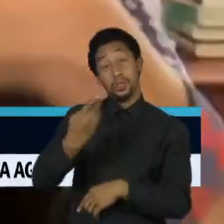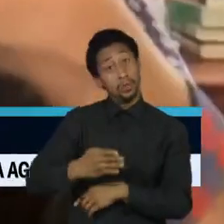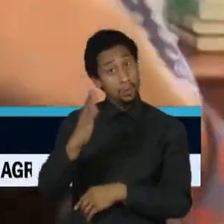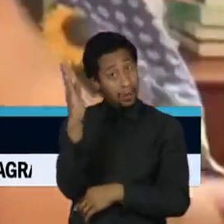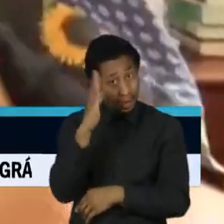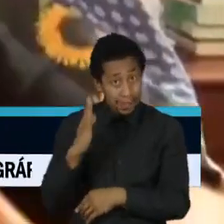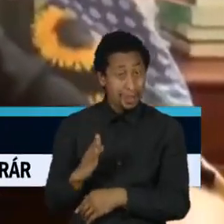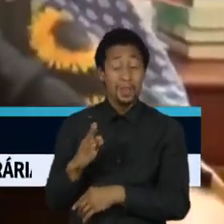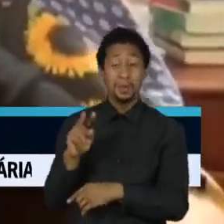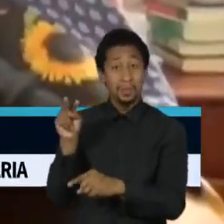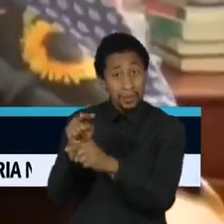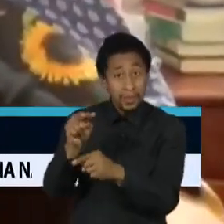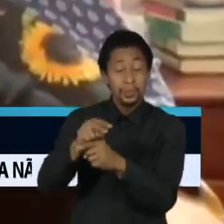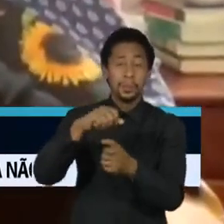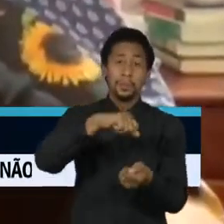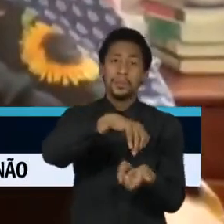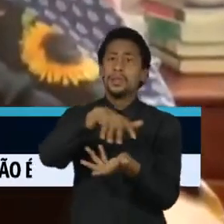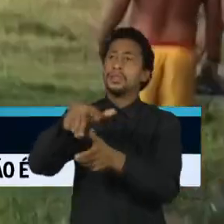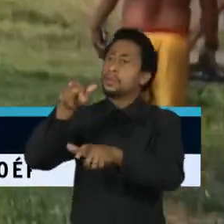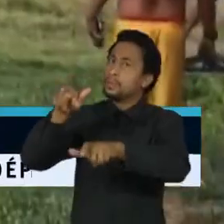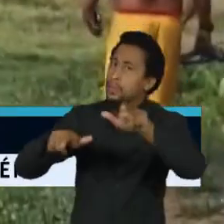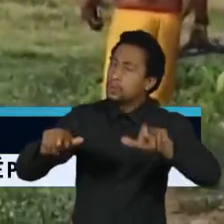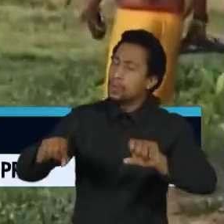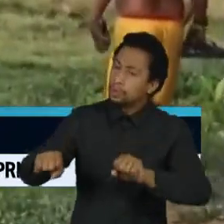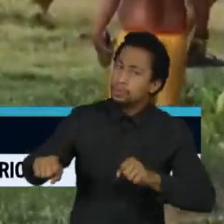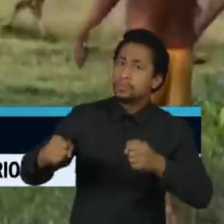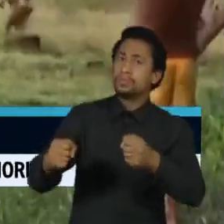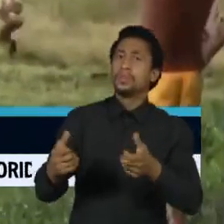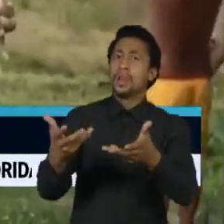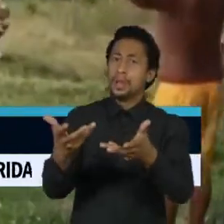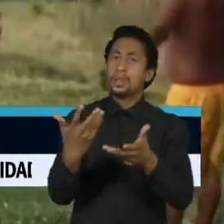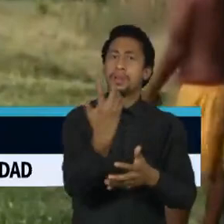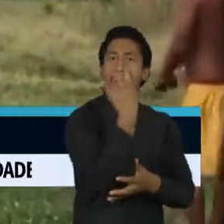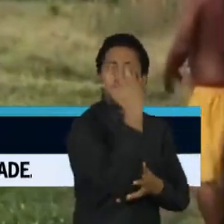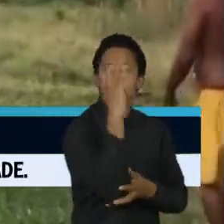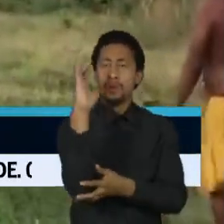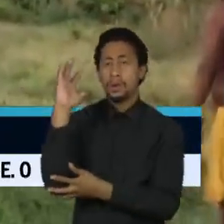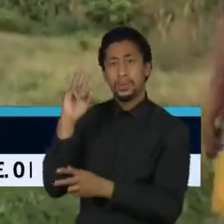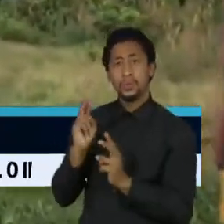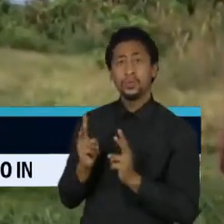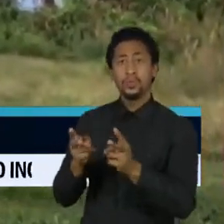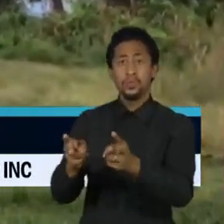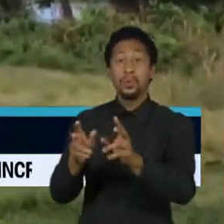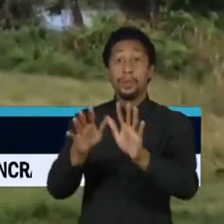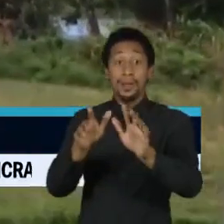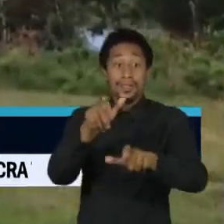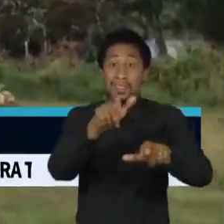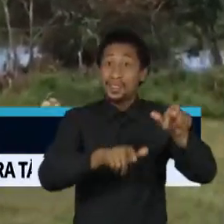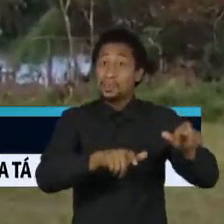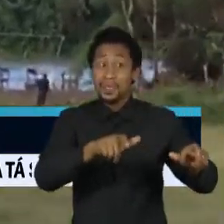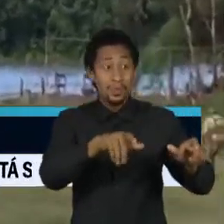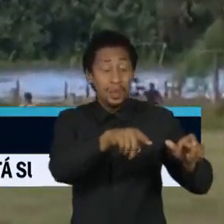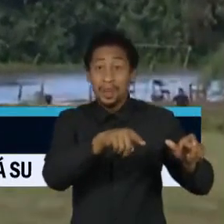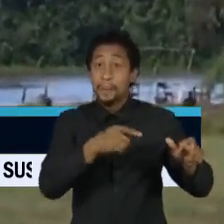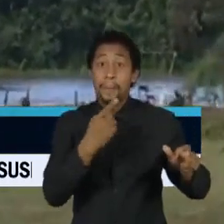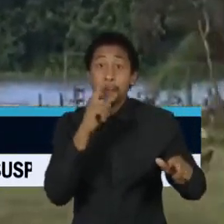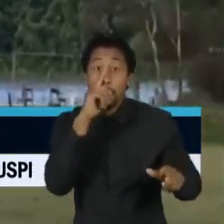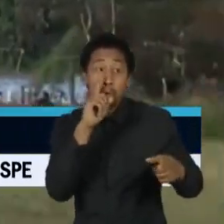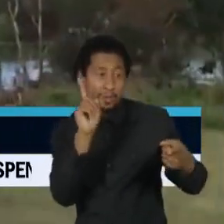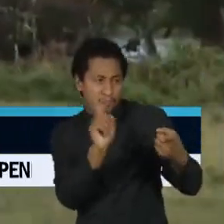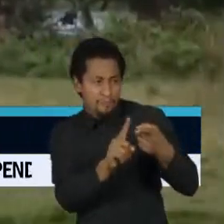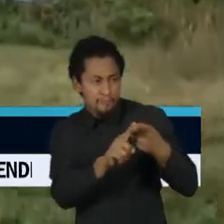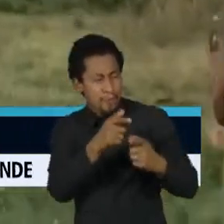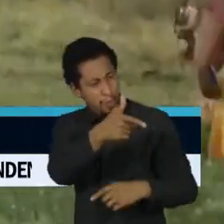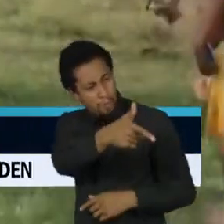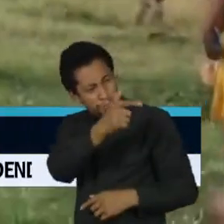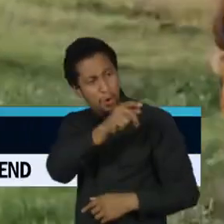planeta, que estão lutando pela floresta em pé, são as pessoas que são ameaçadas de morte, são as crianças que vêm em